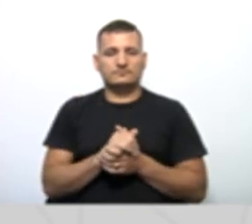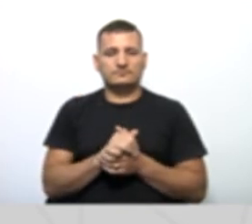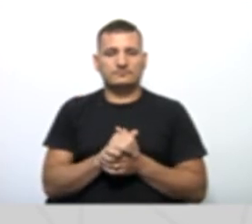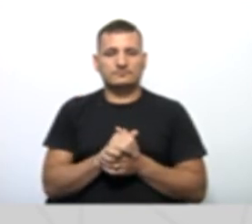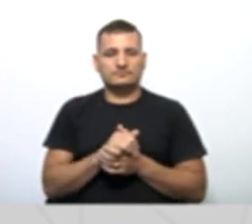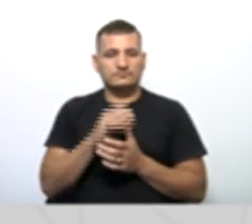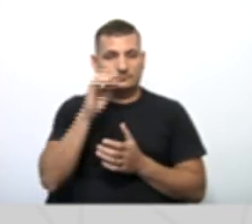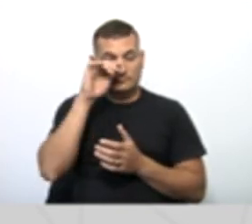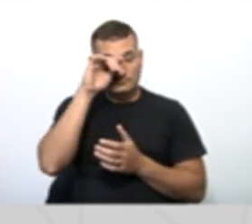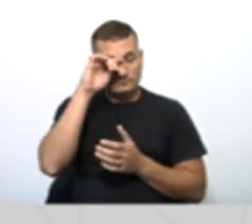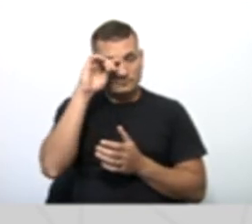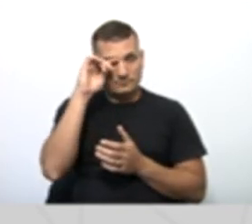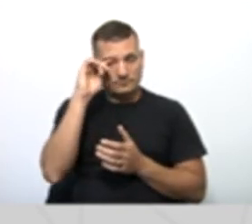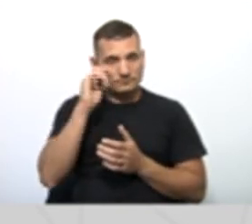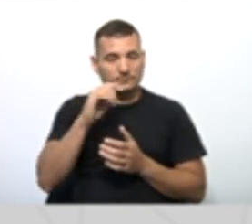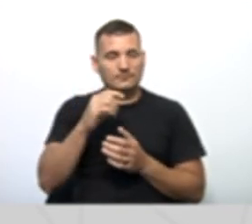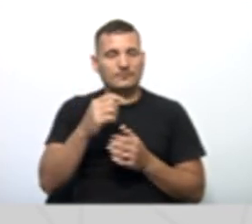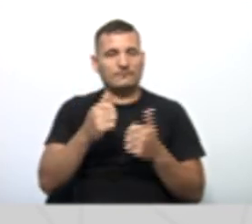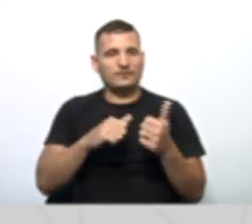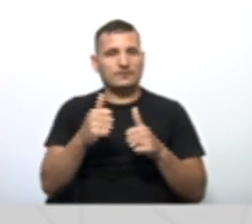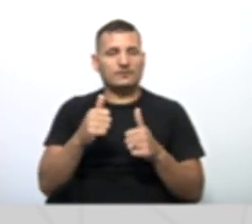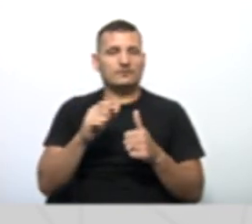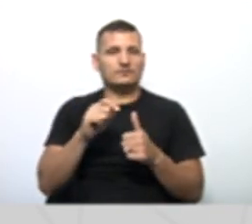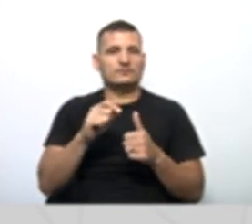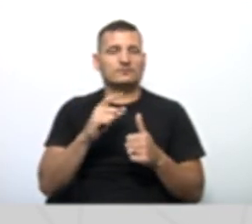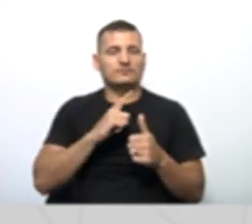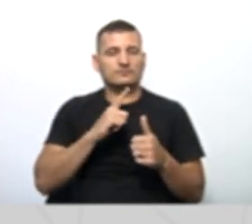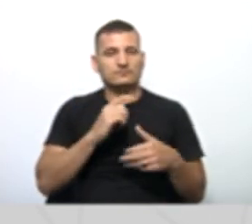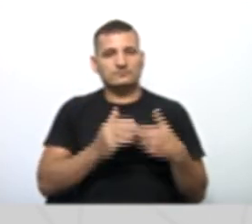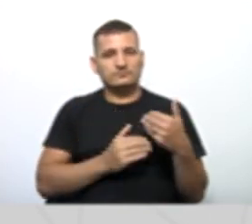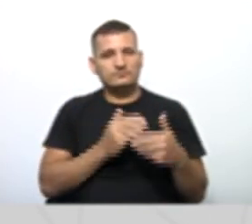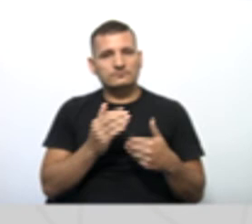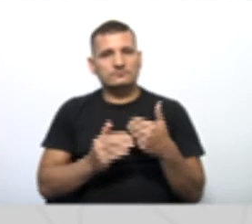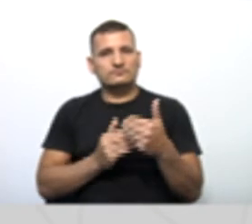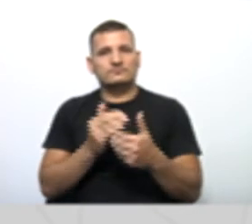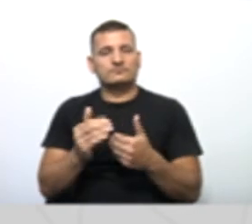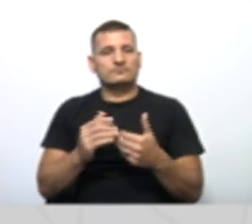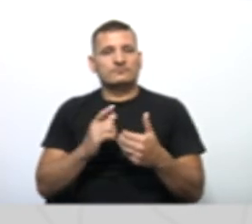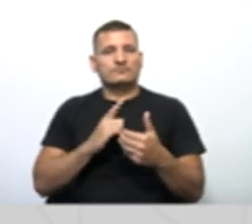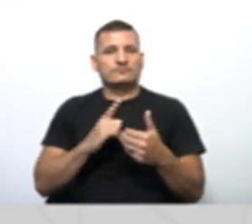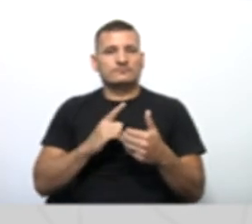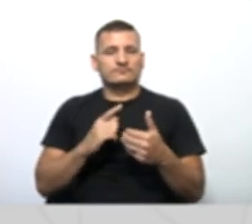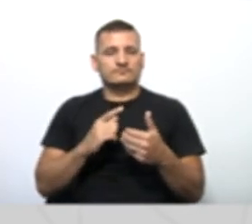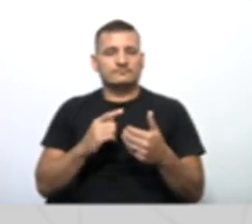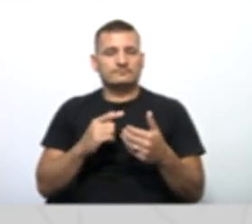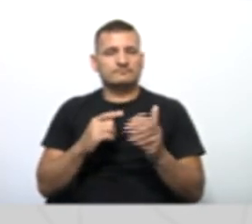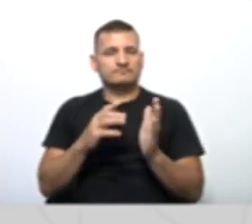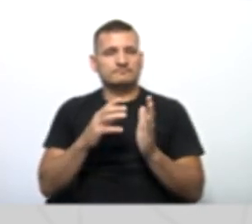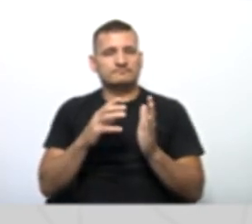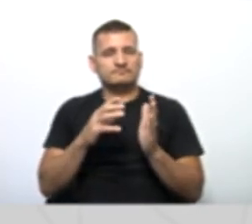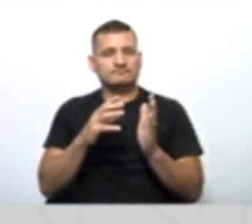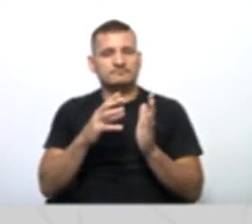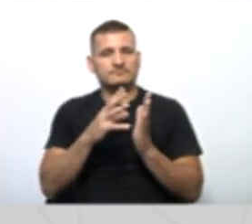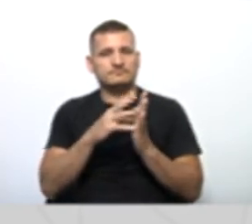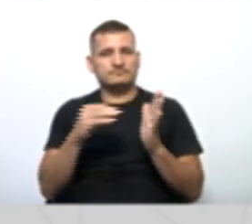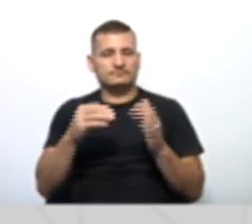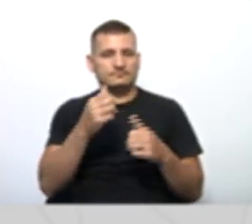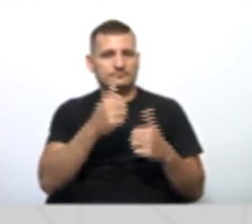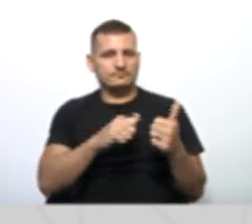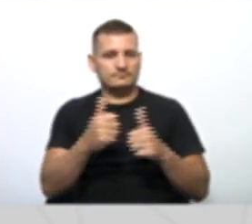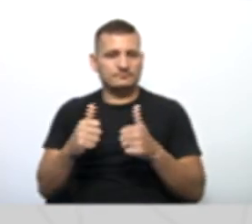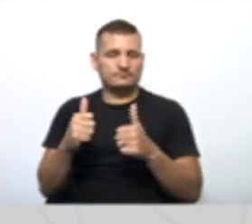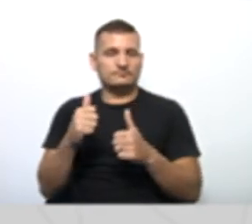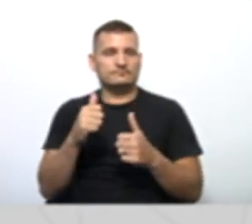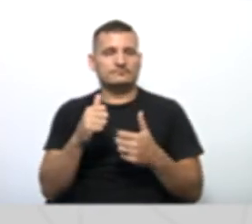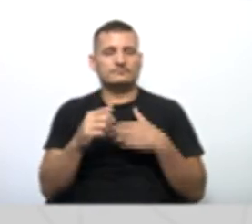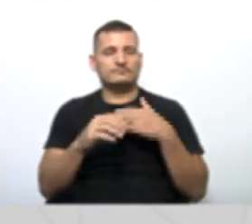sistematicamente quer dizer você tem uma rotina, você tem um processo, você tem um padrão para avaliar esses processos da